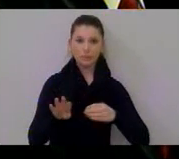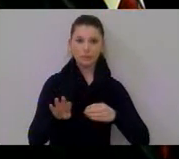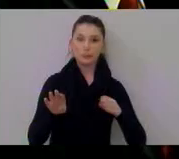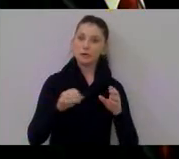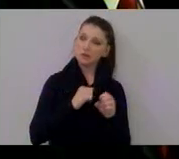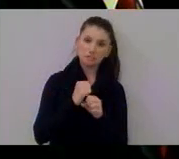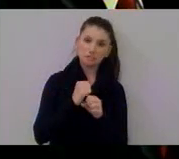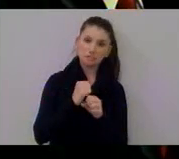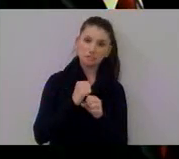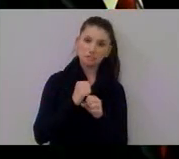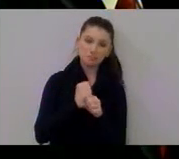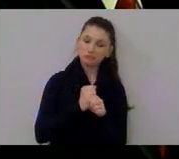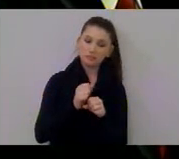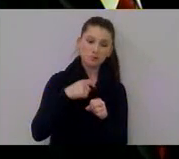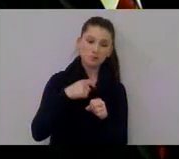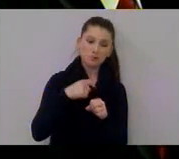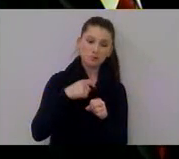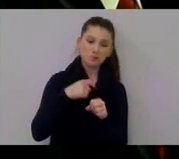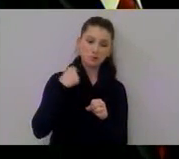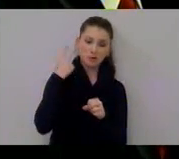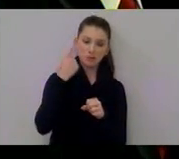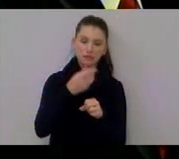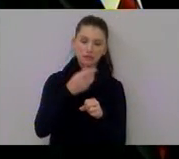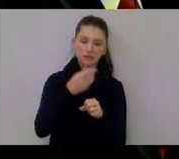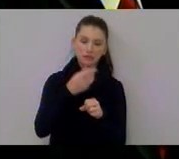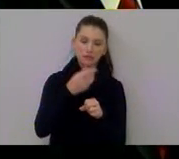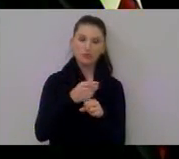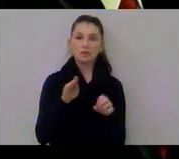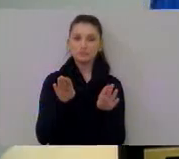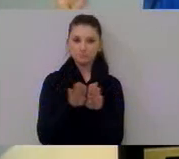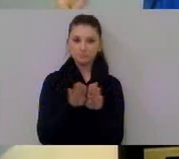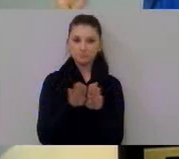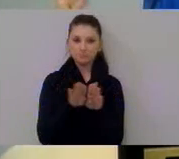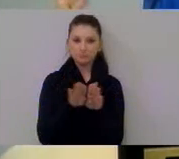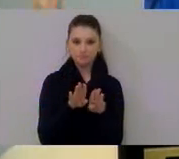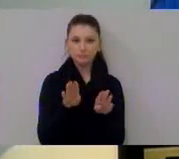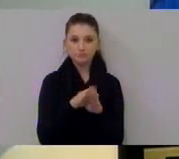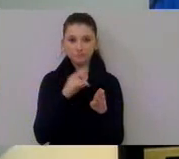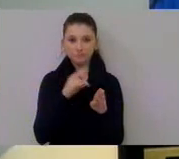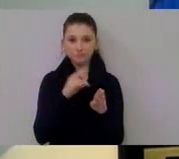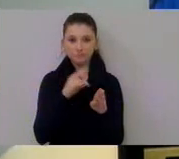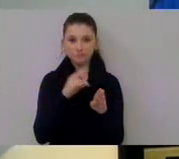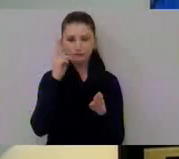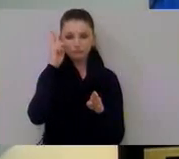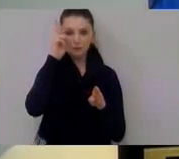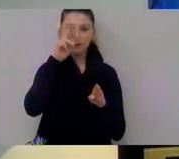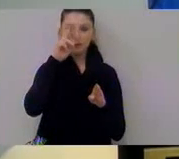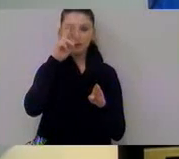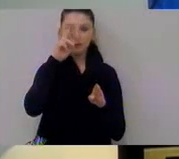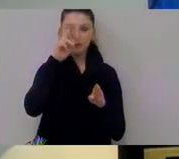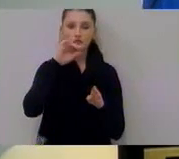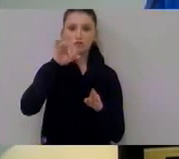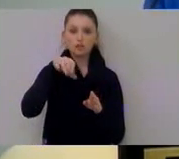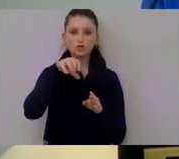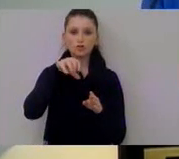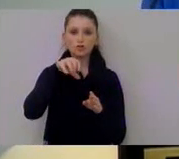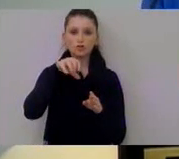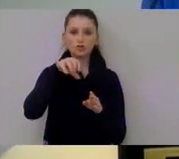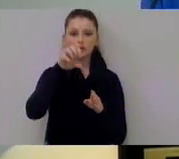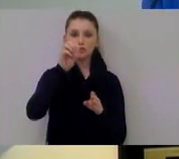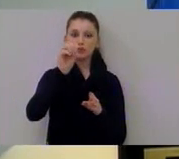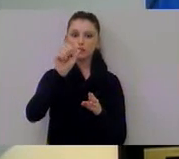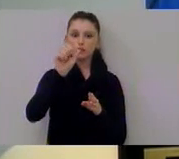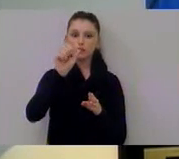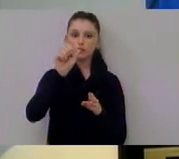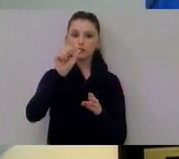o potencial também do Juarez, que são grandes líderes, que são